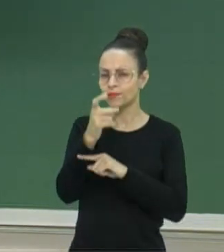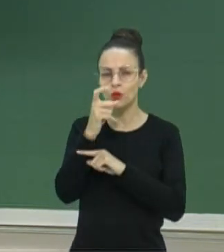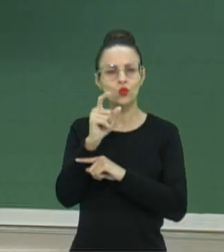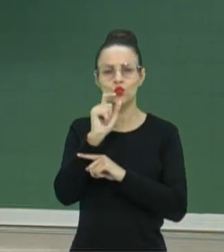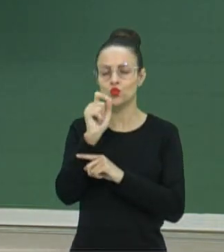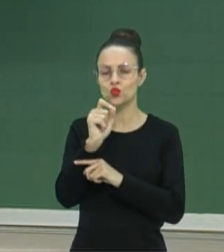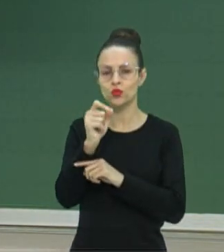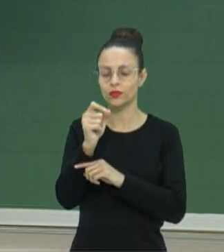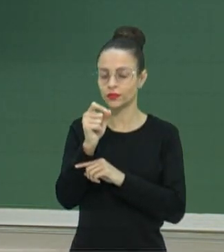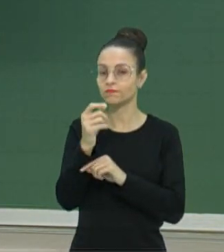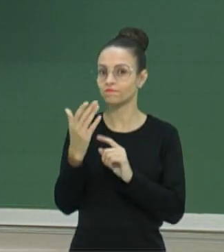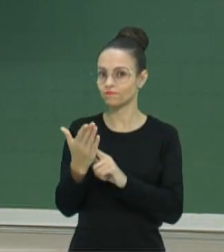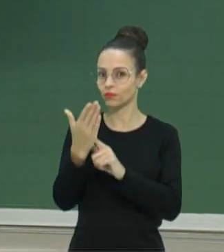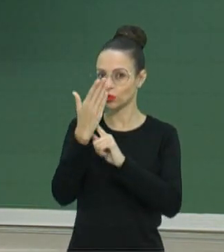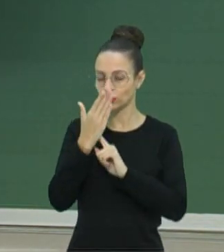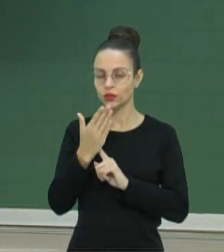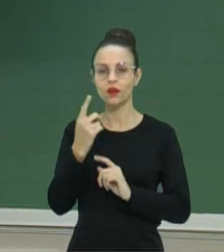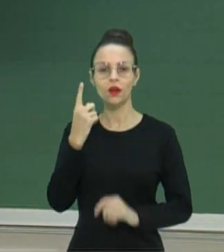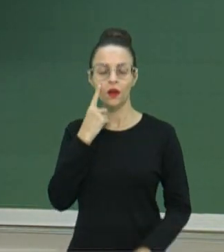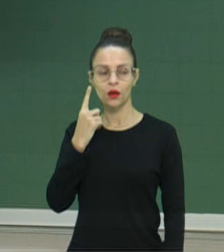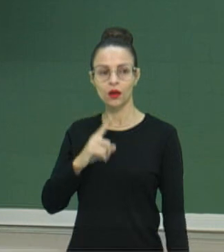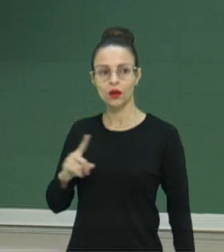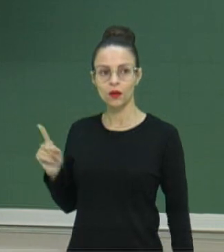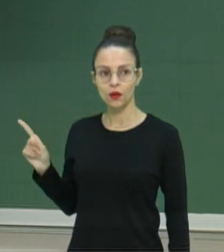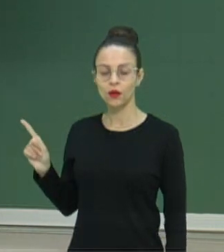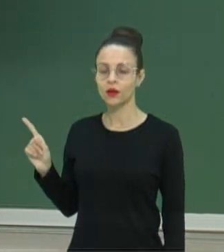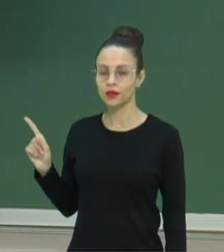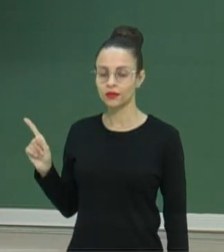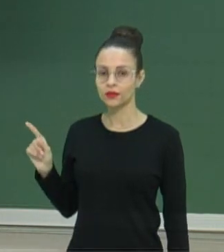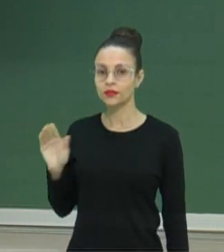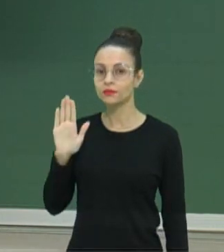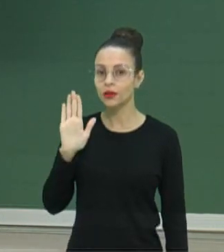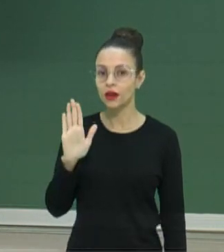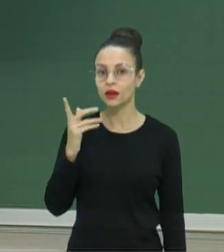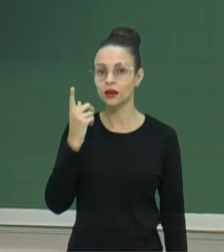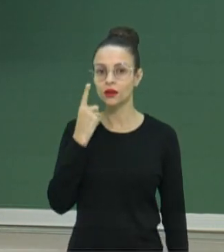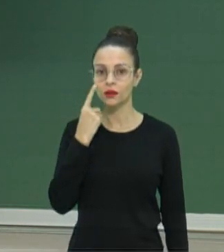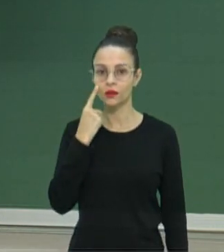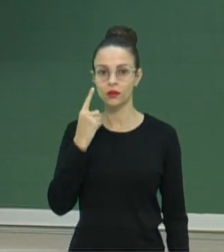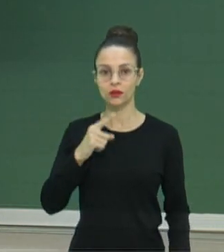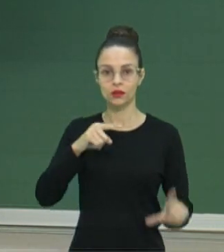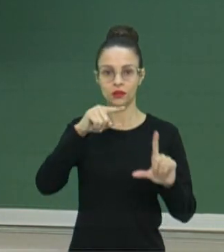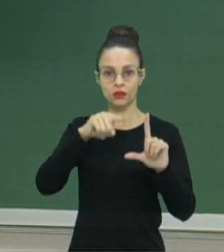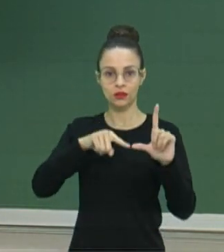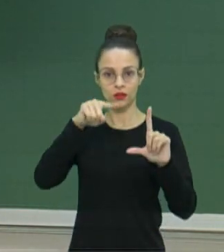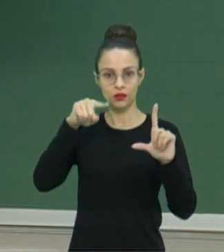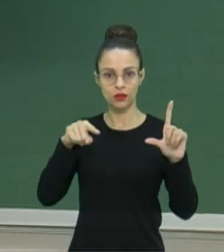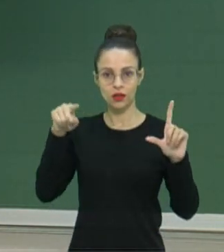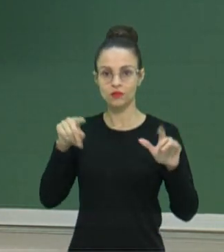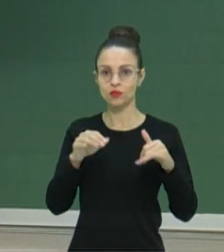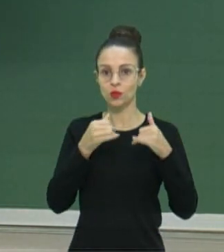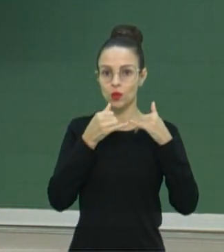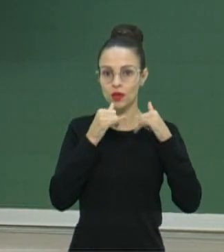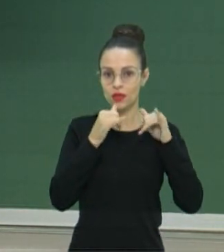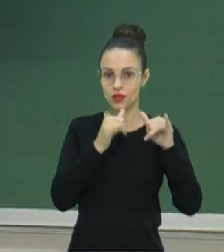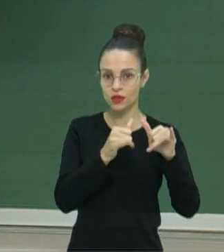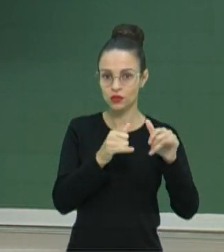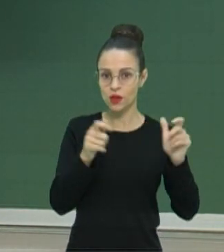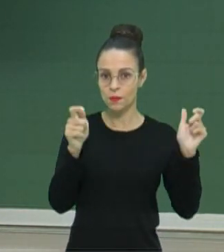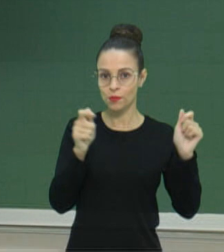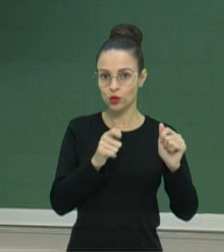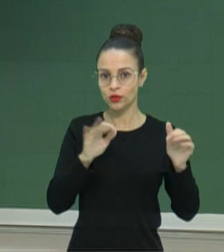né? Voltando aqui, o que que nós estamos tendo? Vejo que, antes de mais nada, nós temos um gráfico energia potencial em função